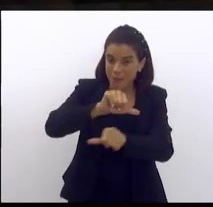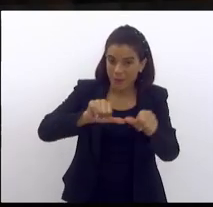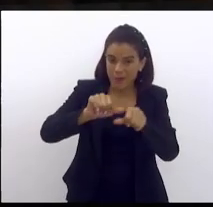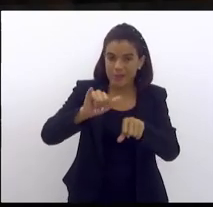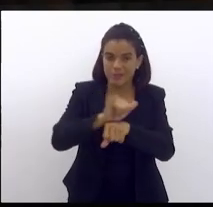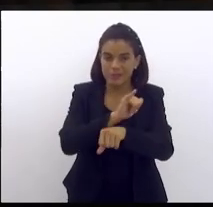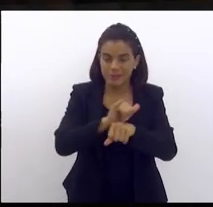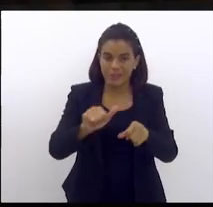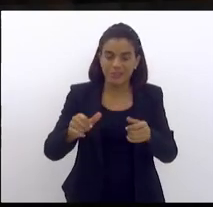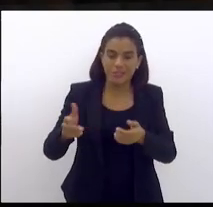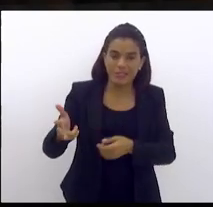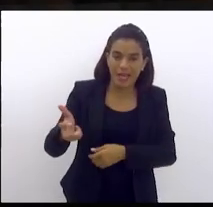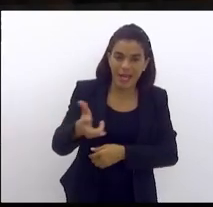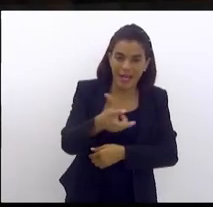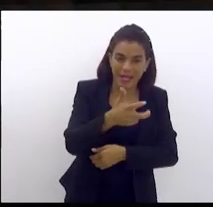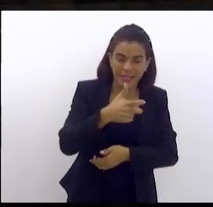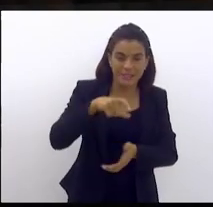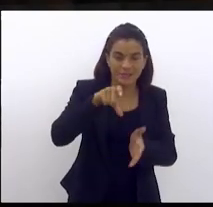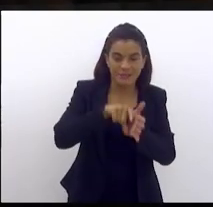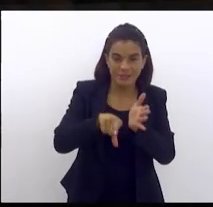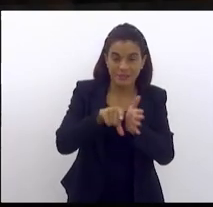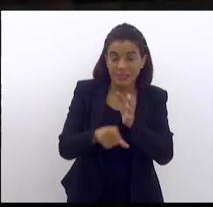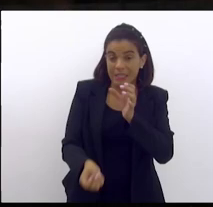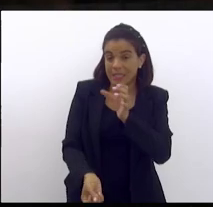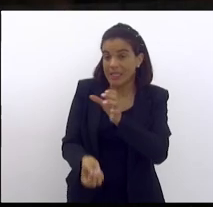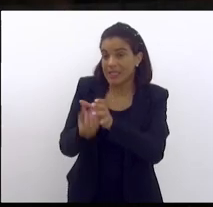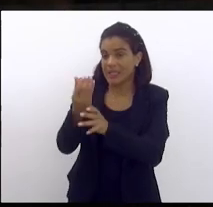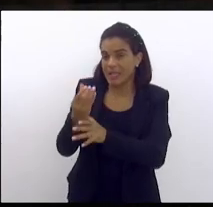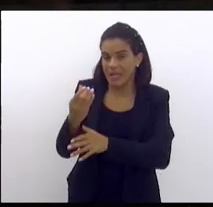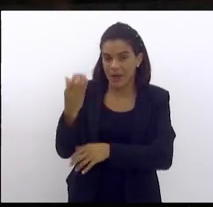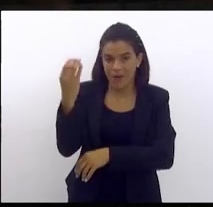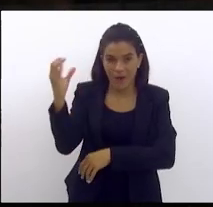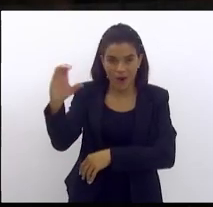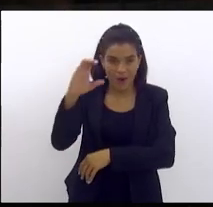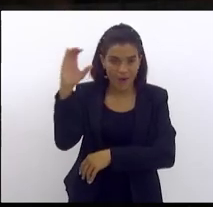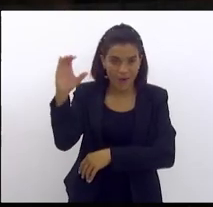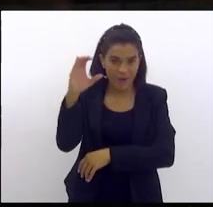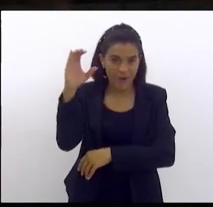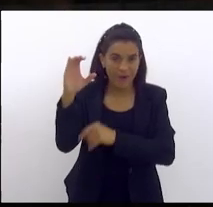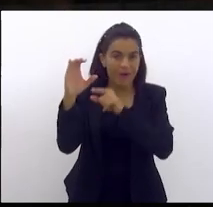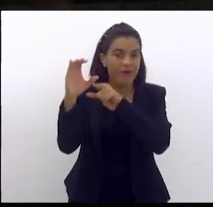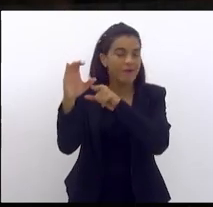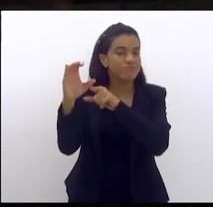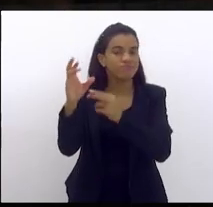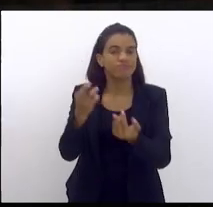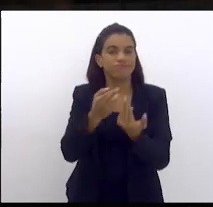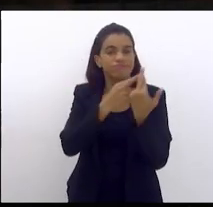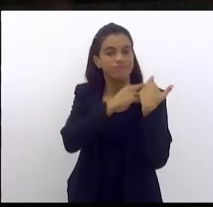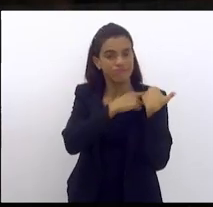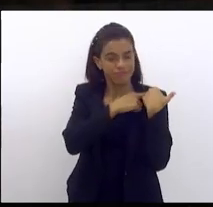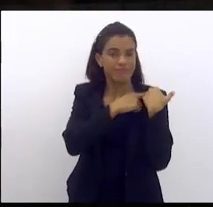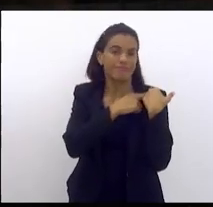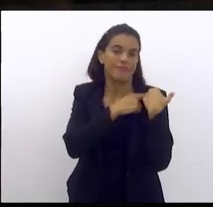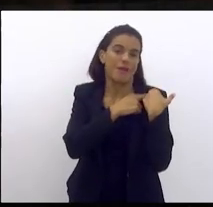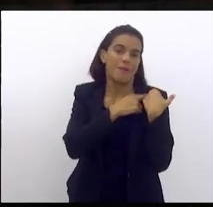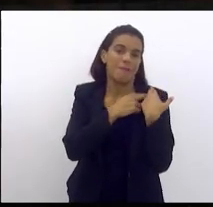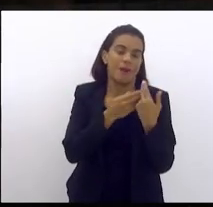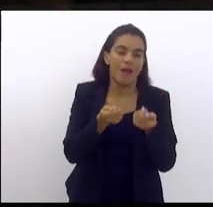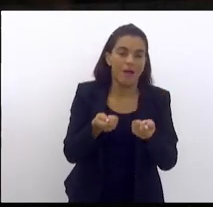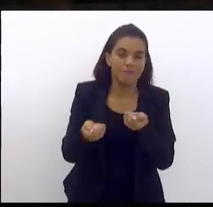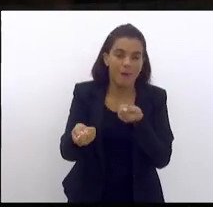tributária cria uma Confederação para gerir o